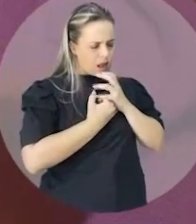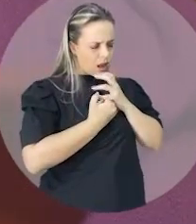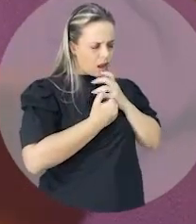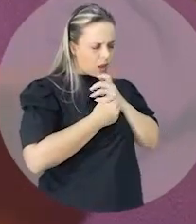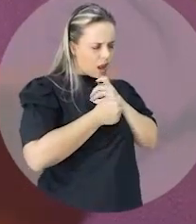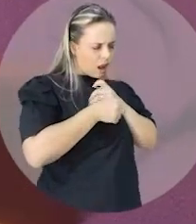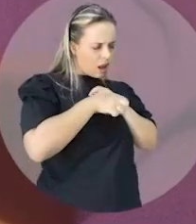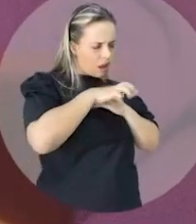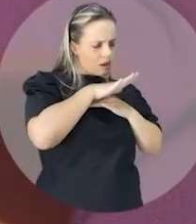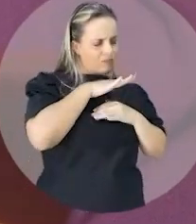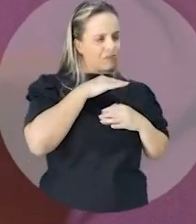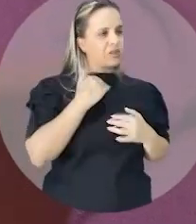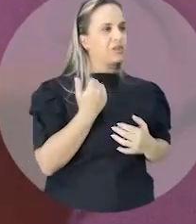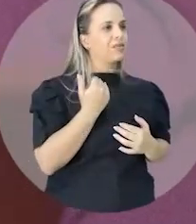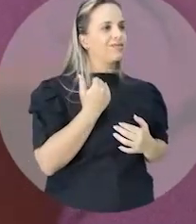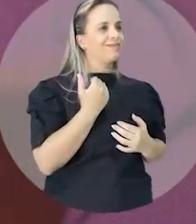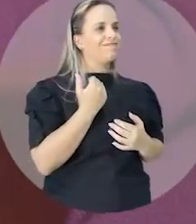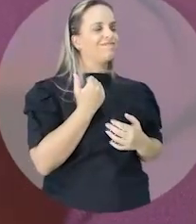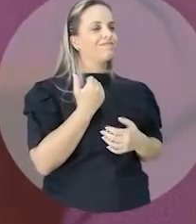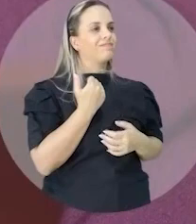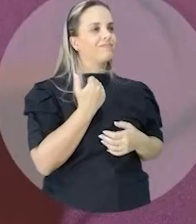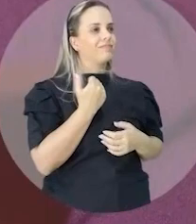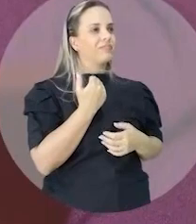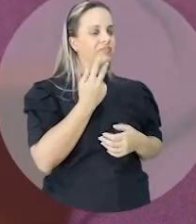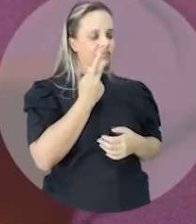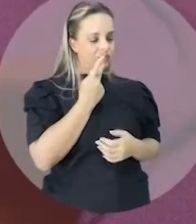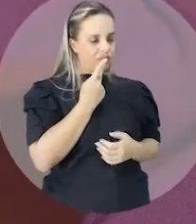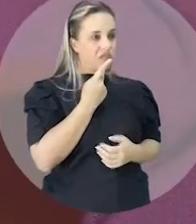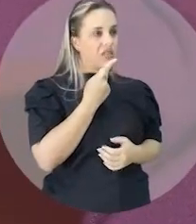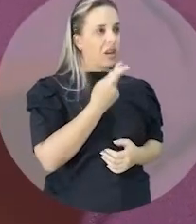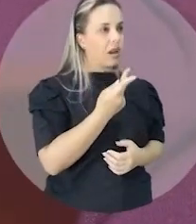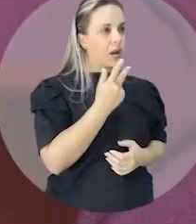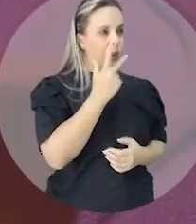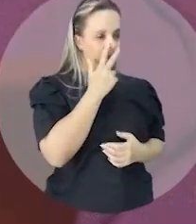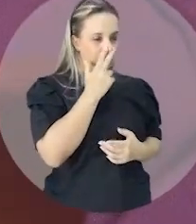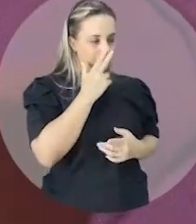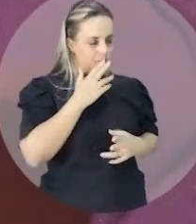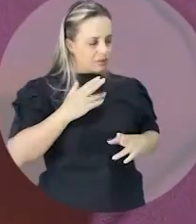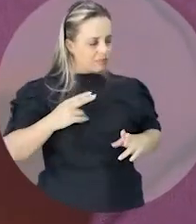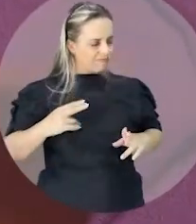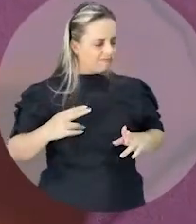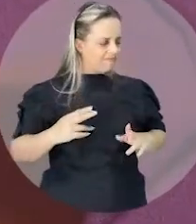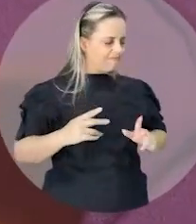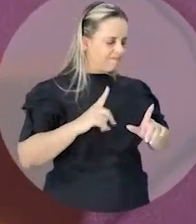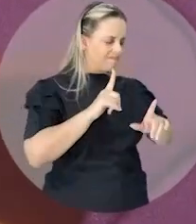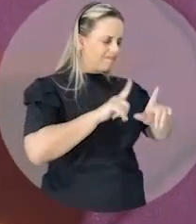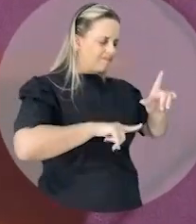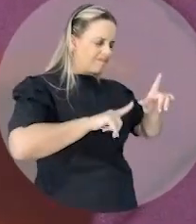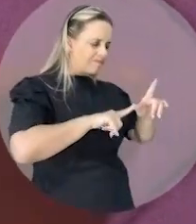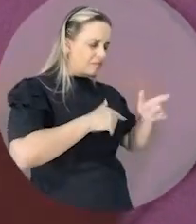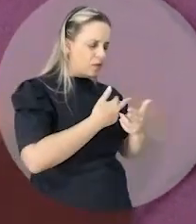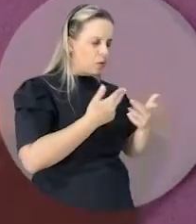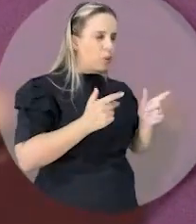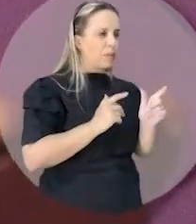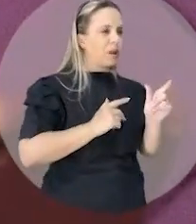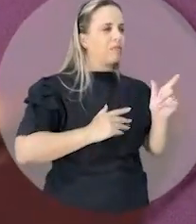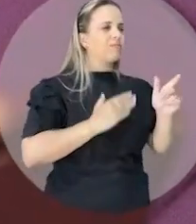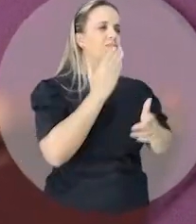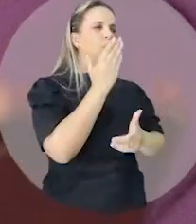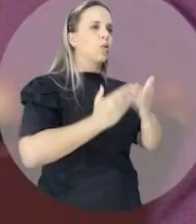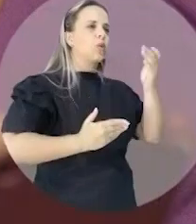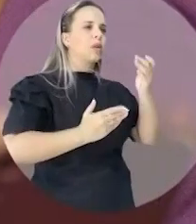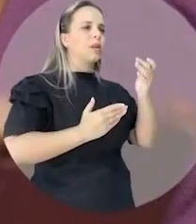morrer. Dizer é ferir a faca, a palavra, e